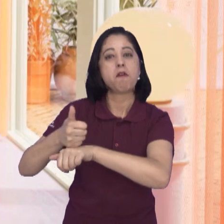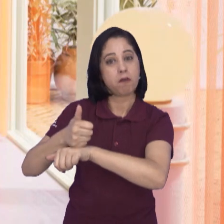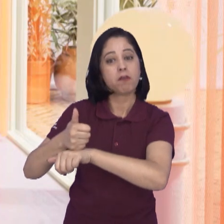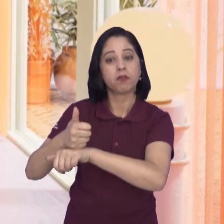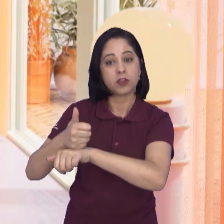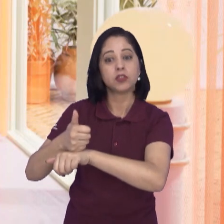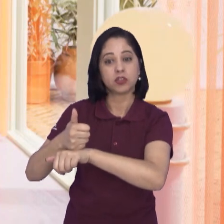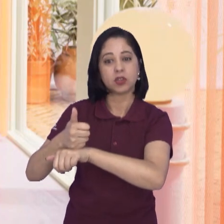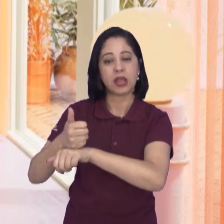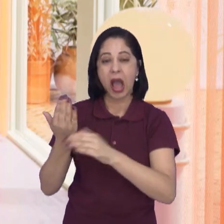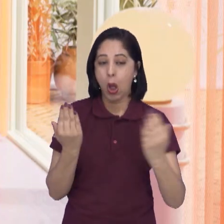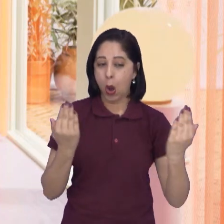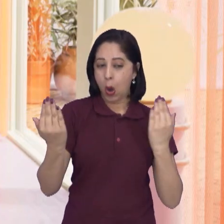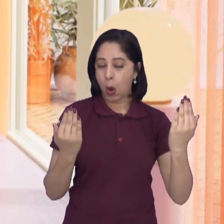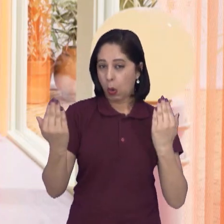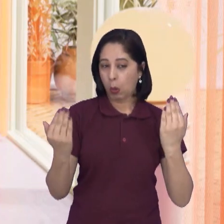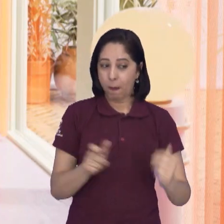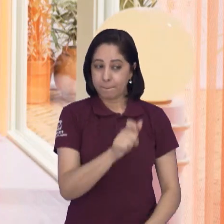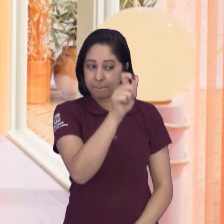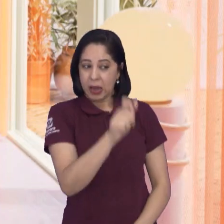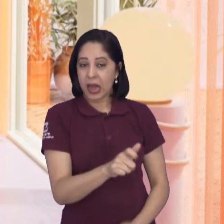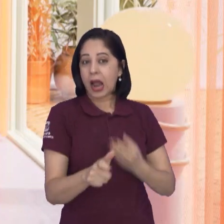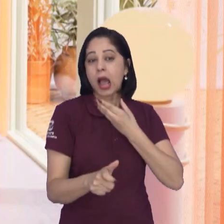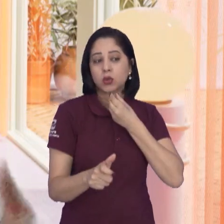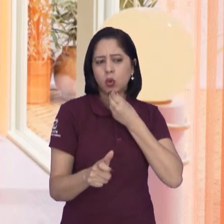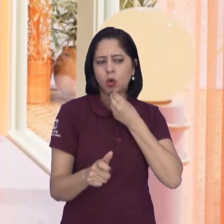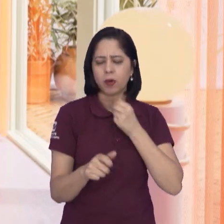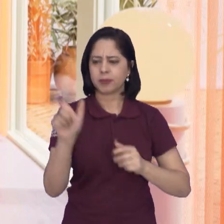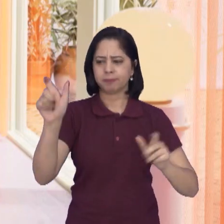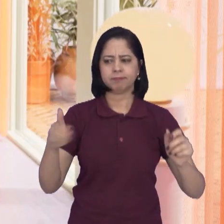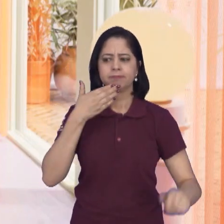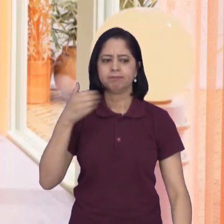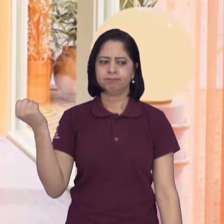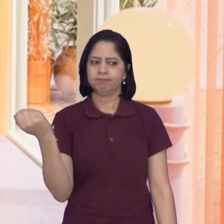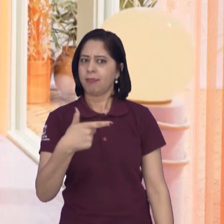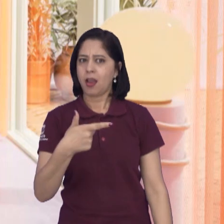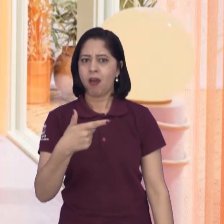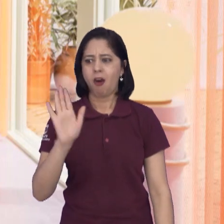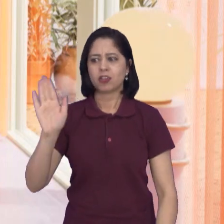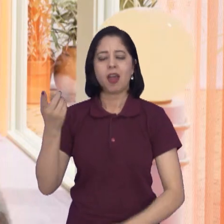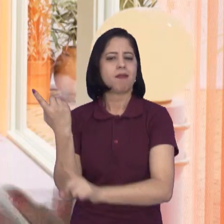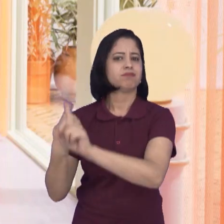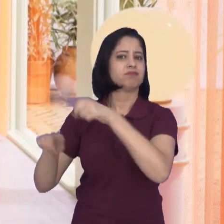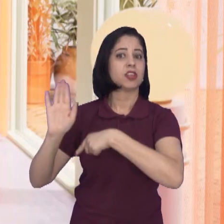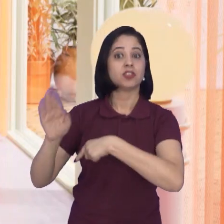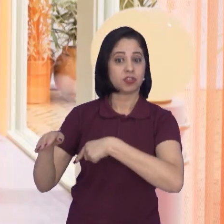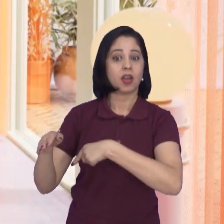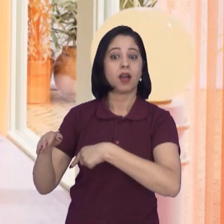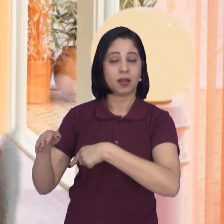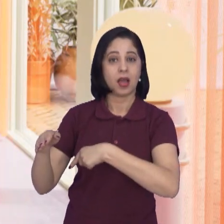mulheres, perante a habilidade comportamental, a gente já vê que ela tem muito mais evolução, o seu